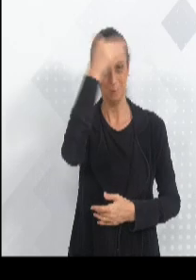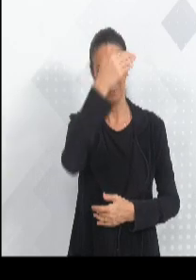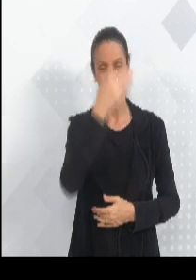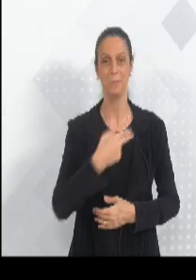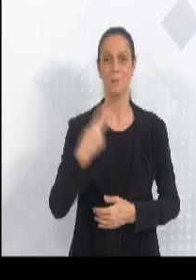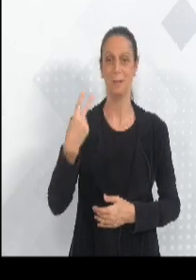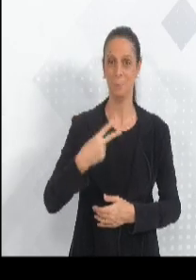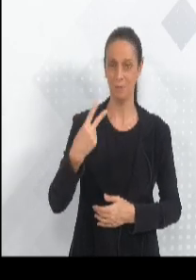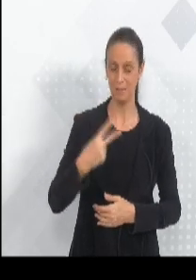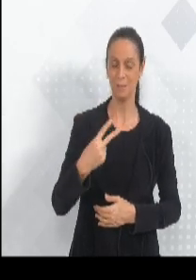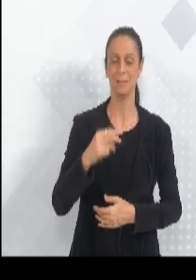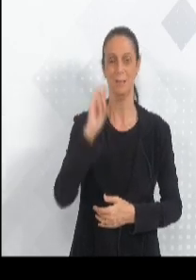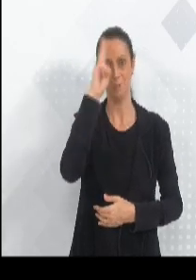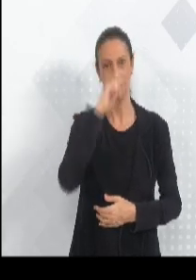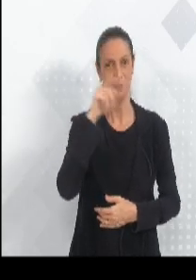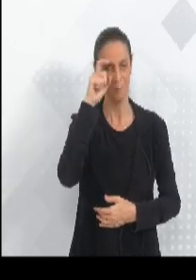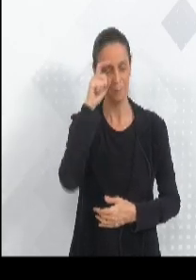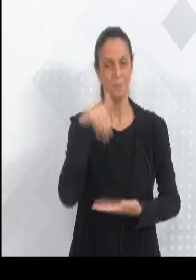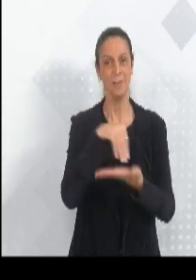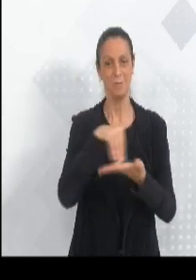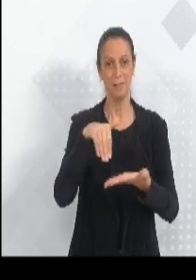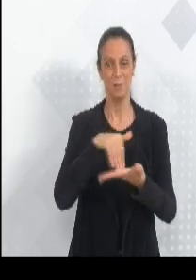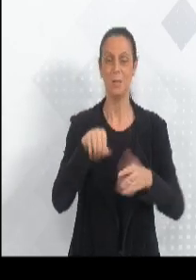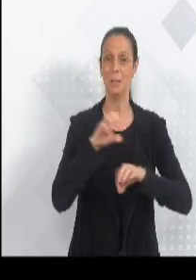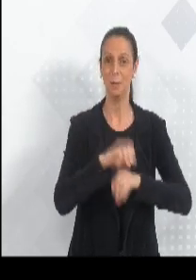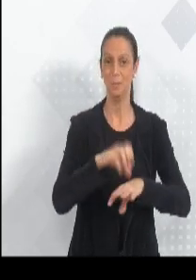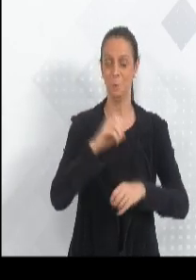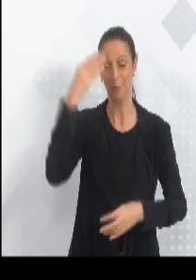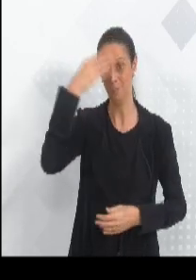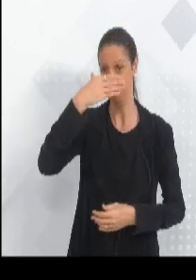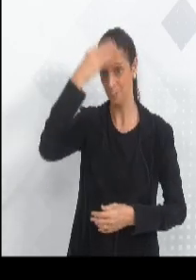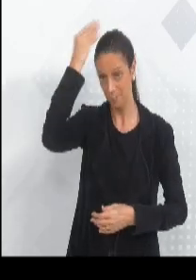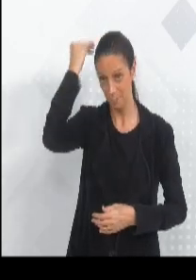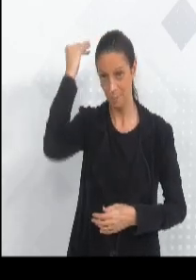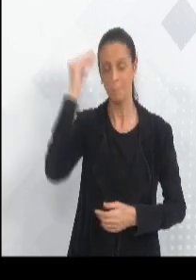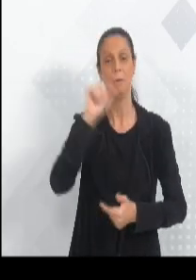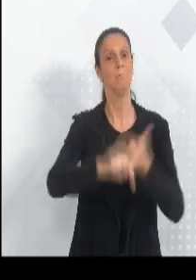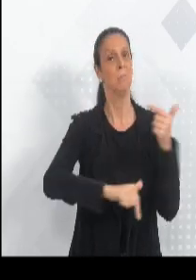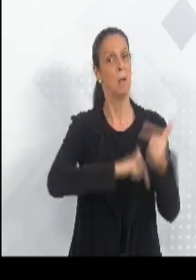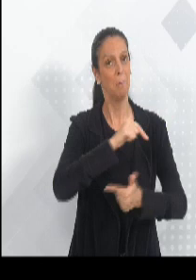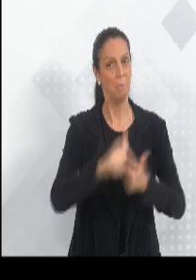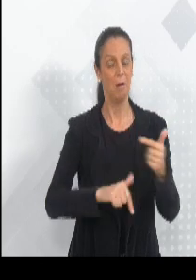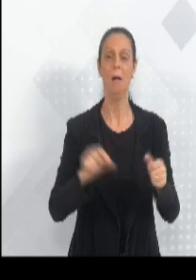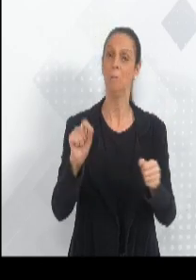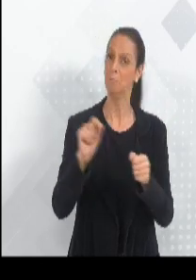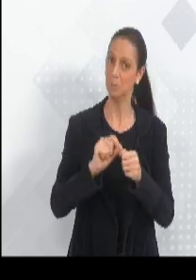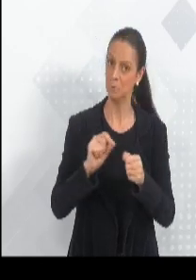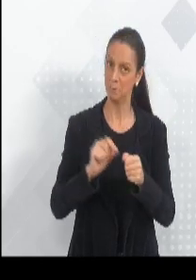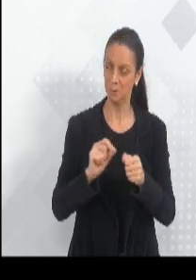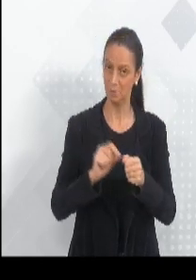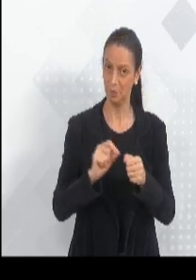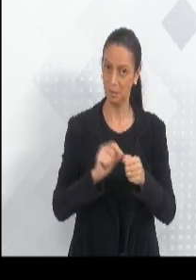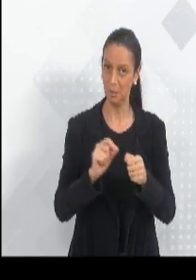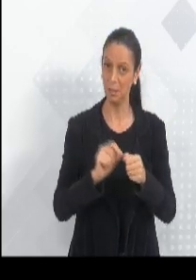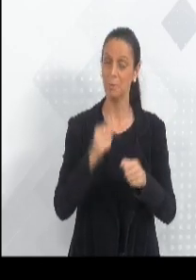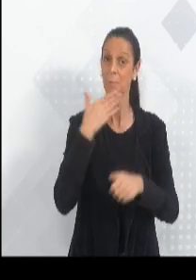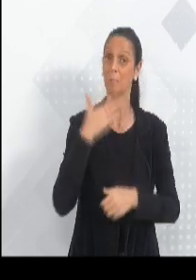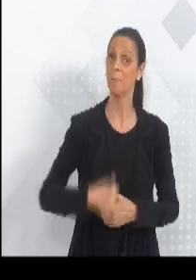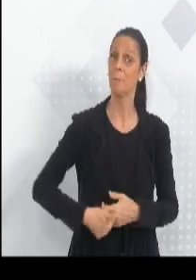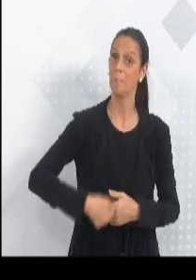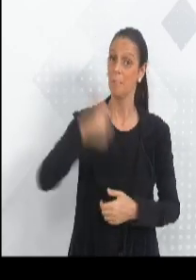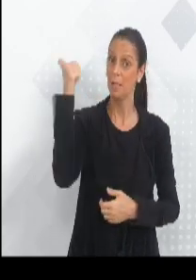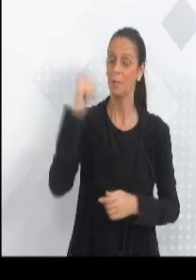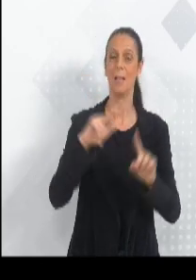Maria Regina o secretário da Educação Alexandre Matias pelo trabalho que vem desenvolvendo nas melhorias